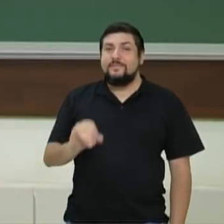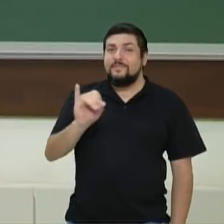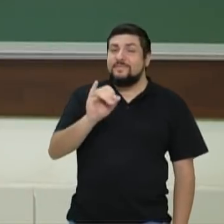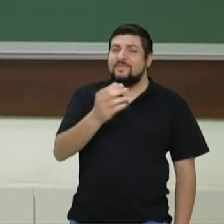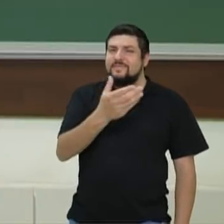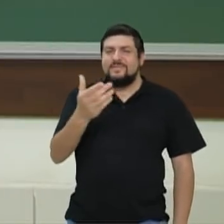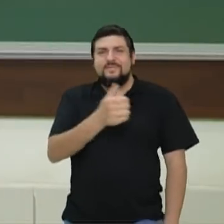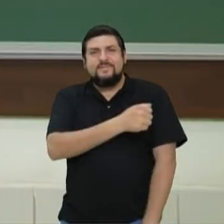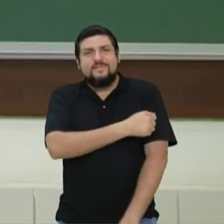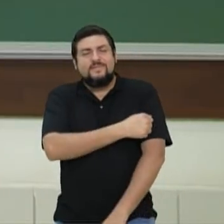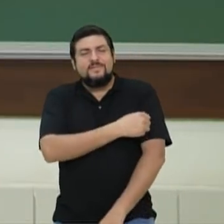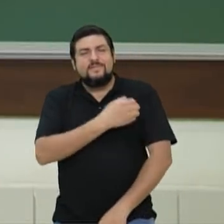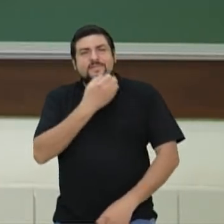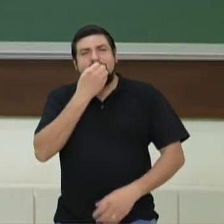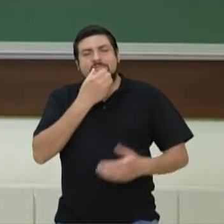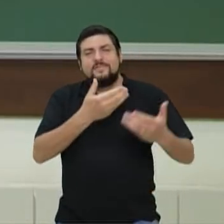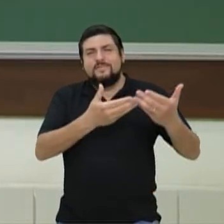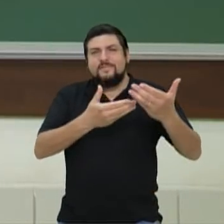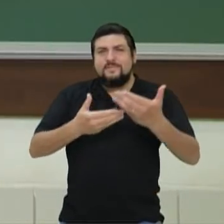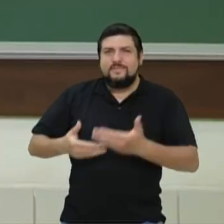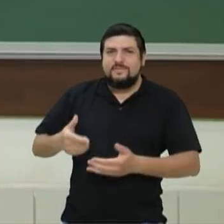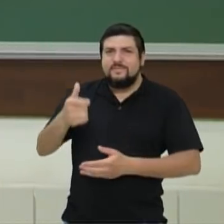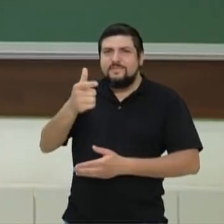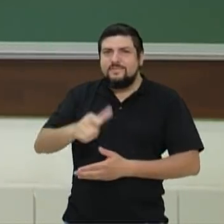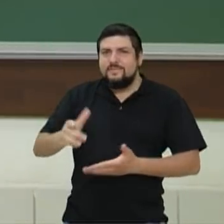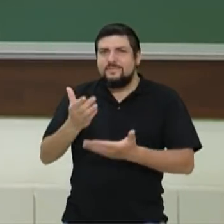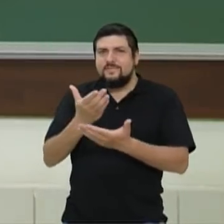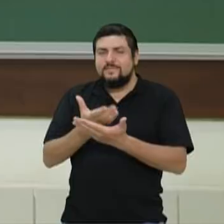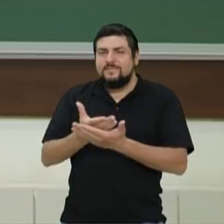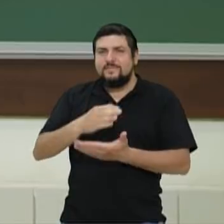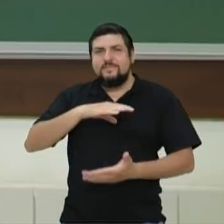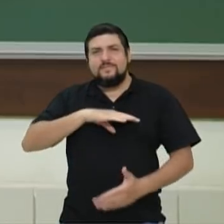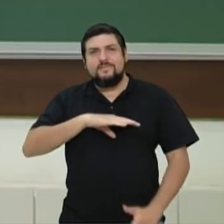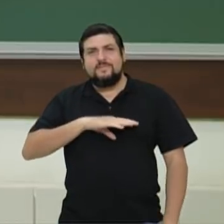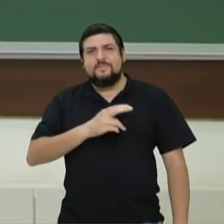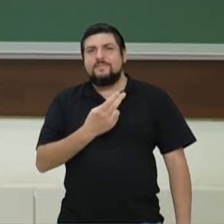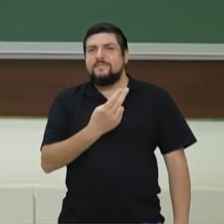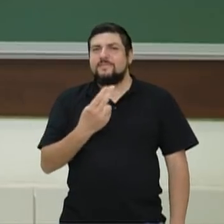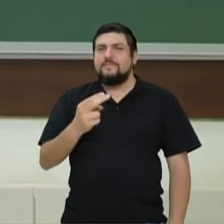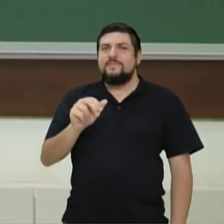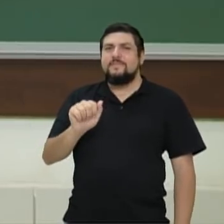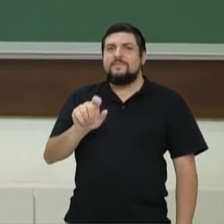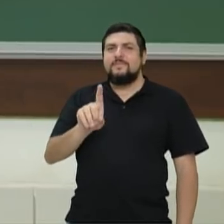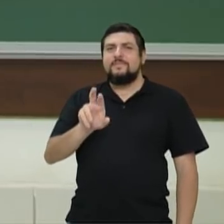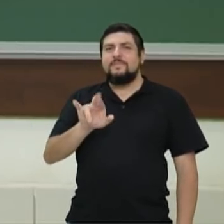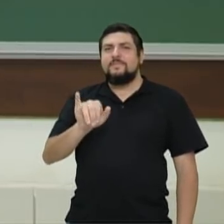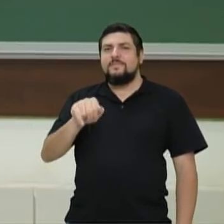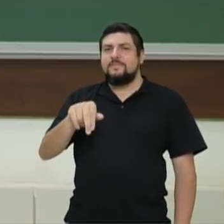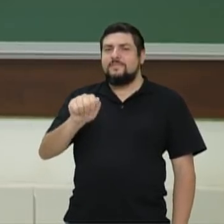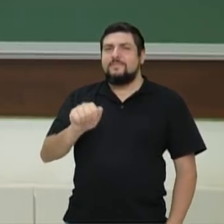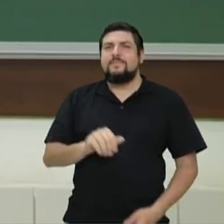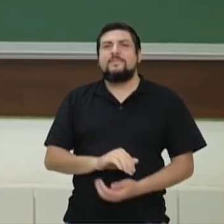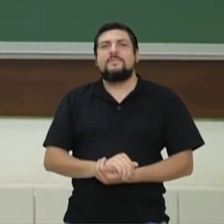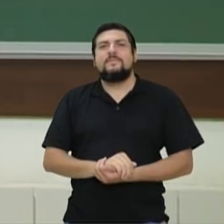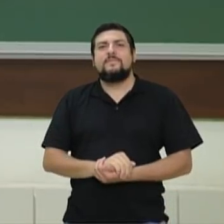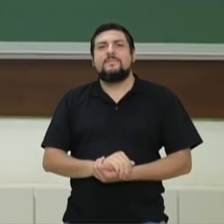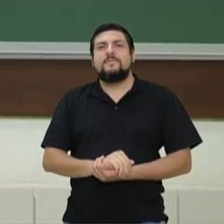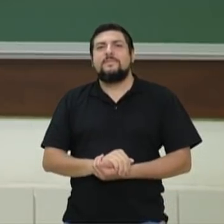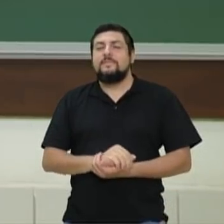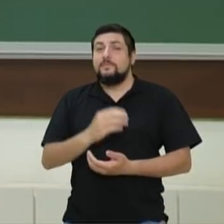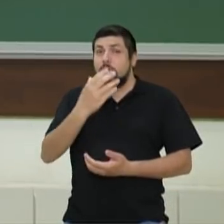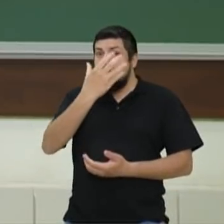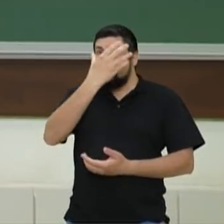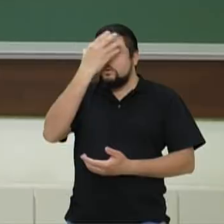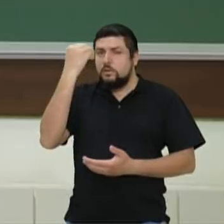Olá, estudantes! Bem-vindo a mais uma aula de língua portuguesa. Sou a professora Adriana. Não esqueçam de